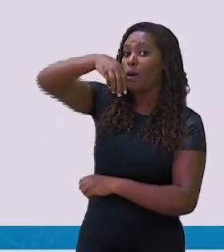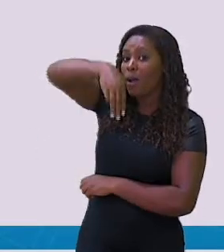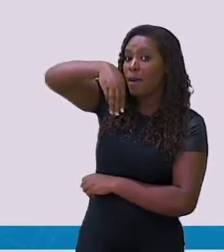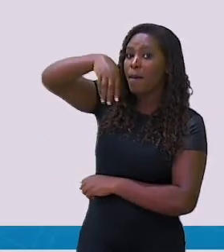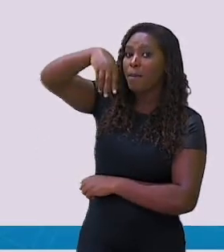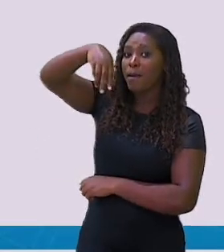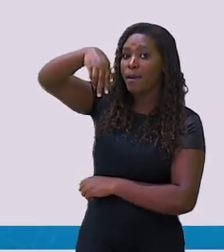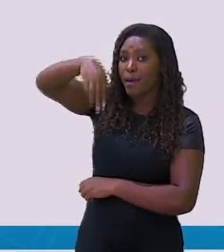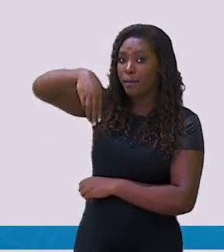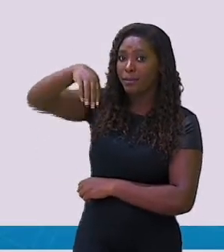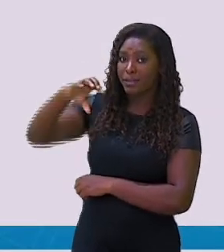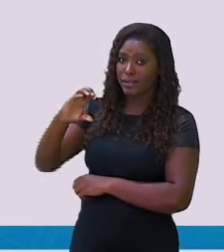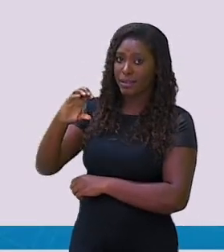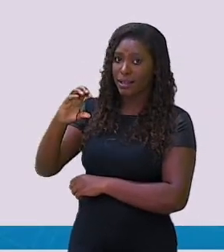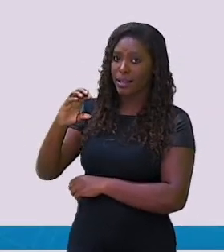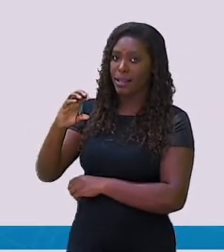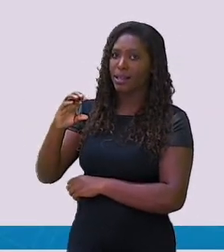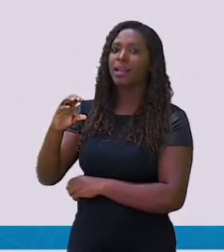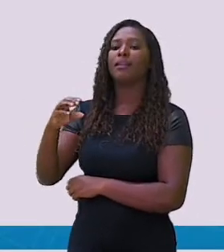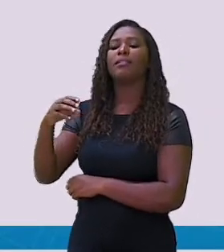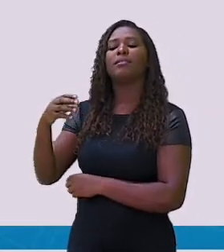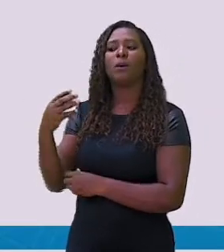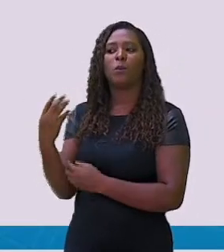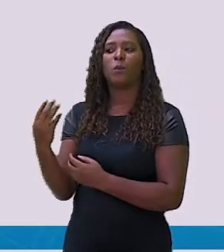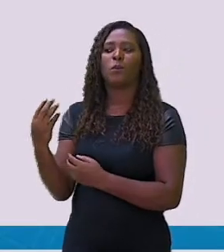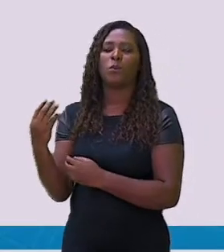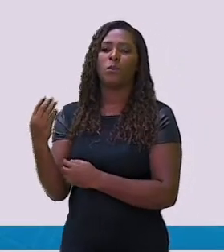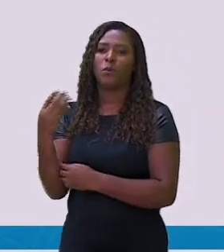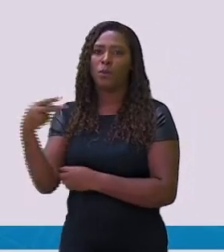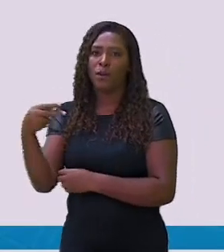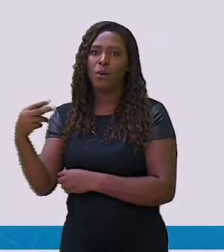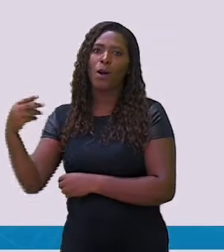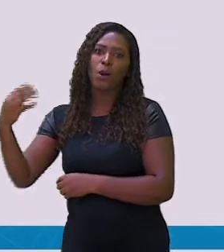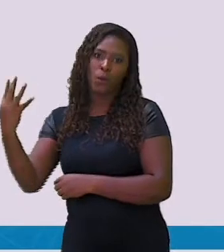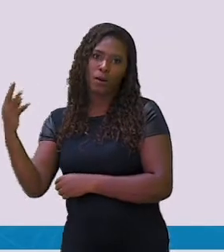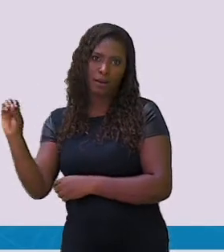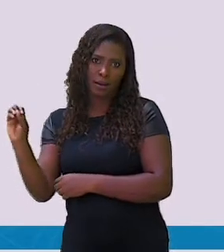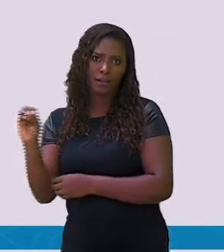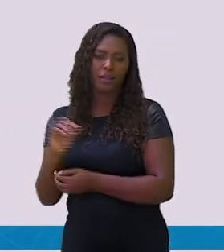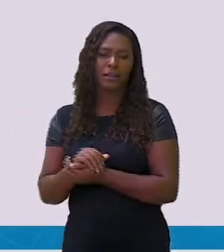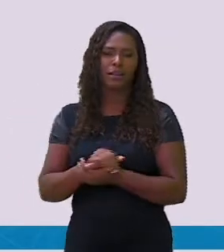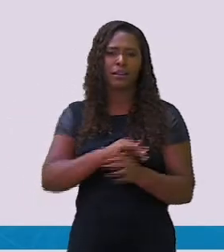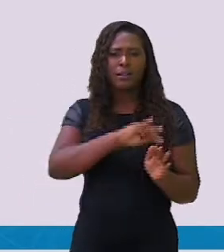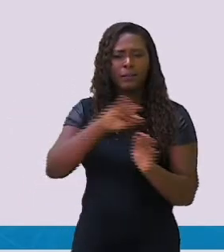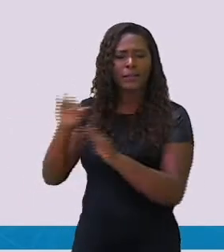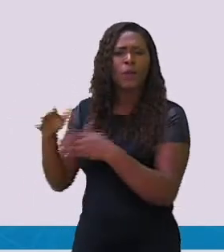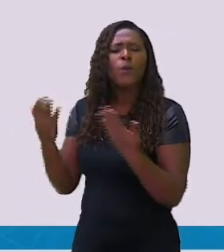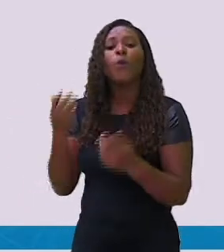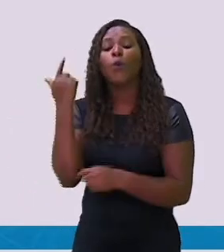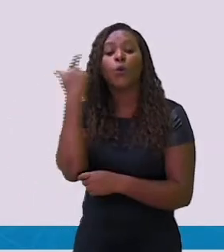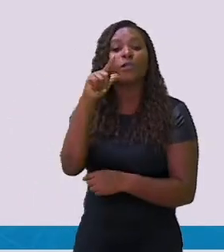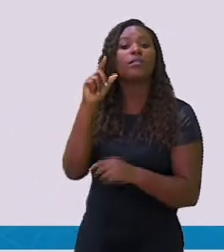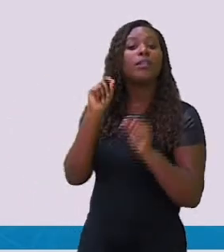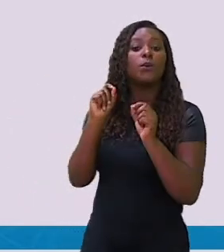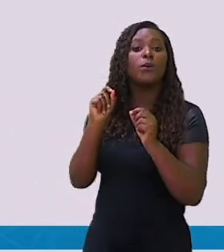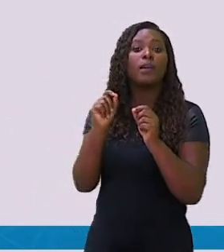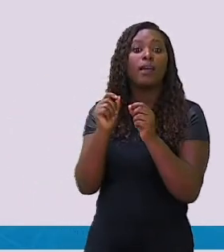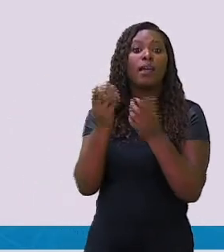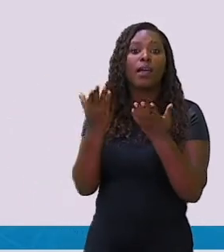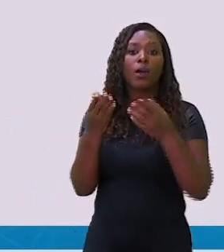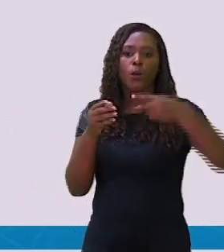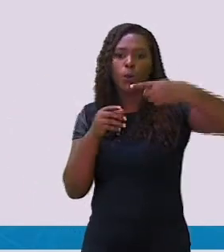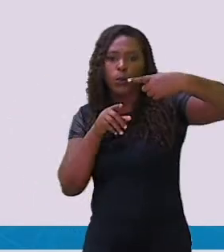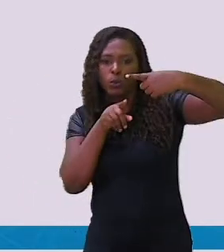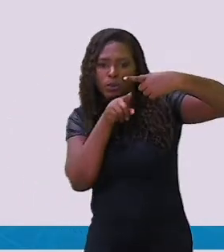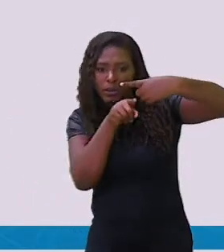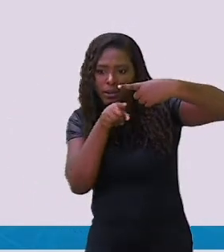ou não consegui igual a esses denominadores olha bom então eu vou fazer o seguinte